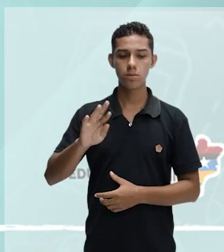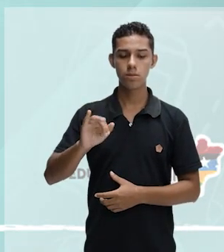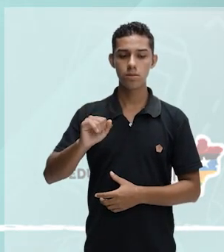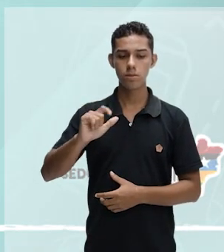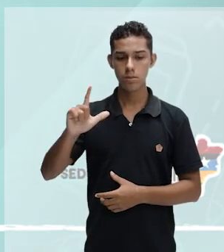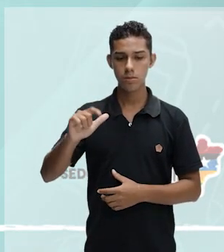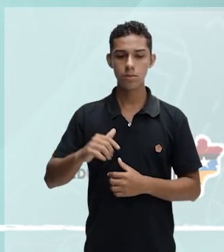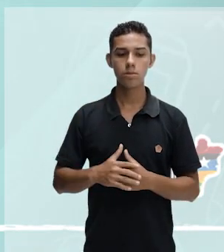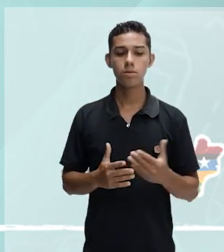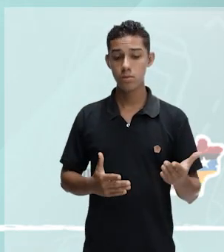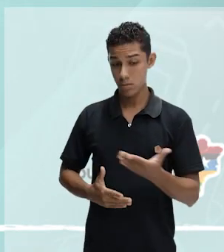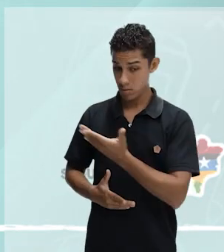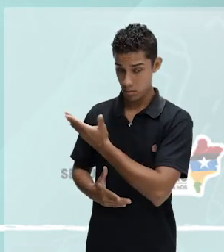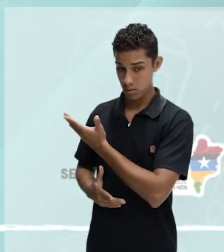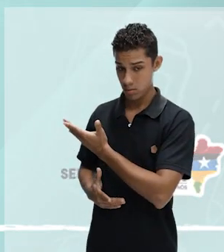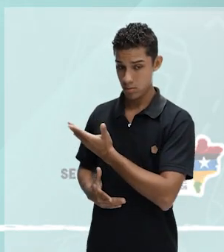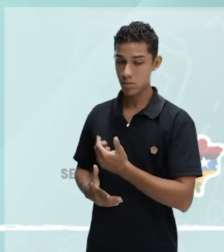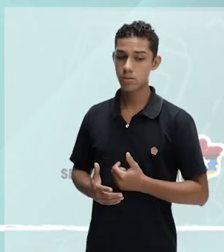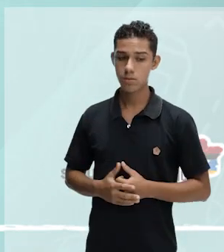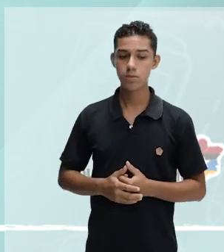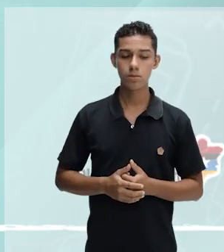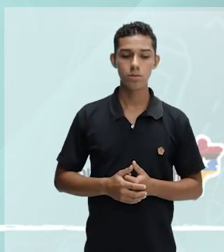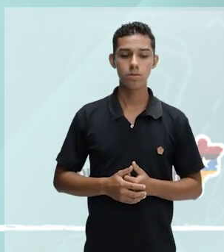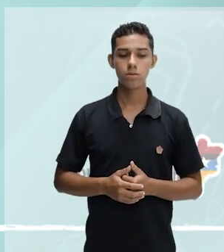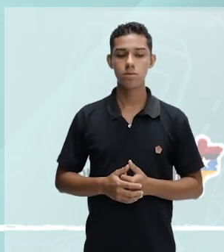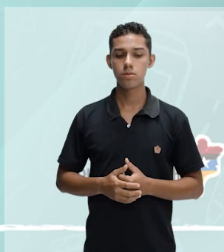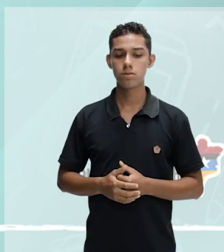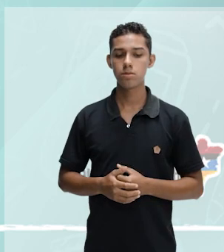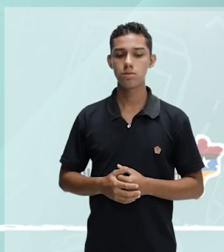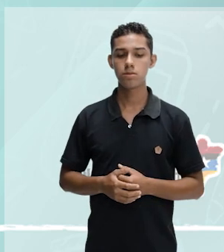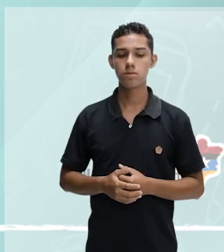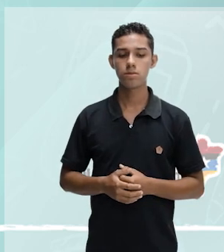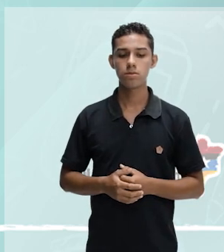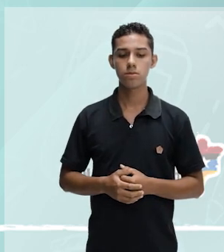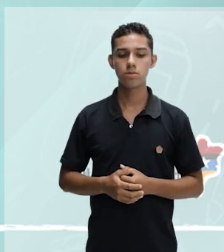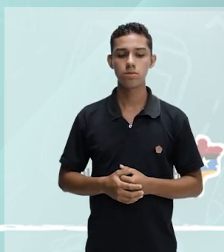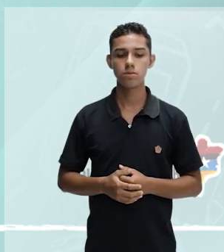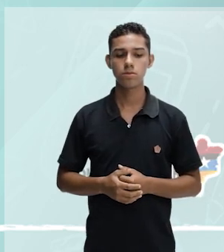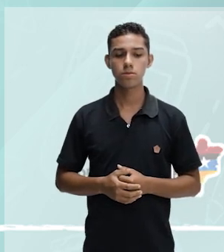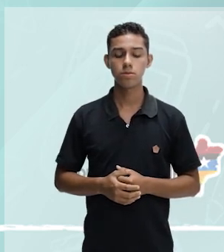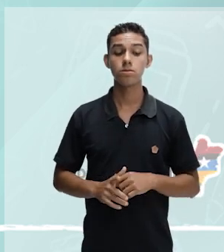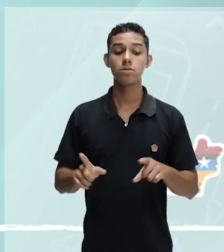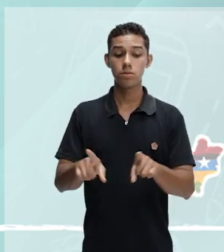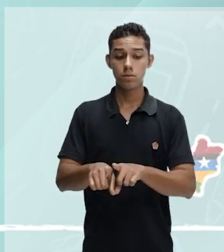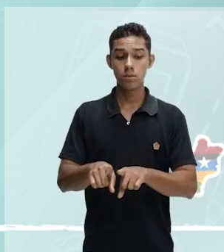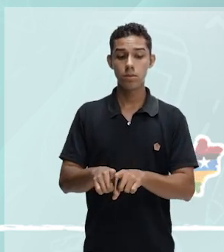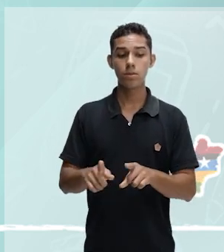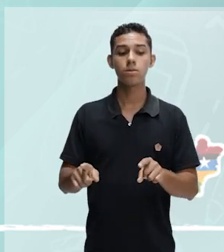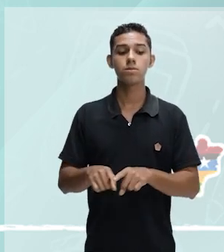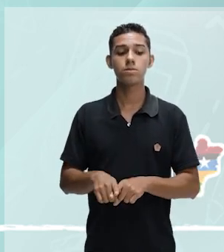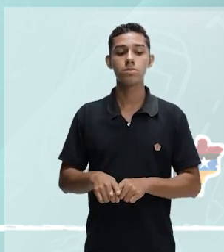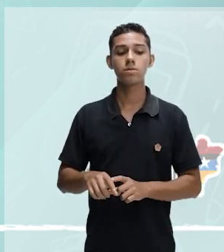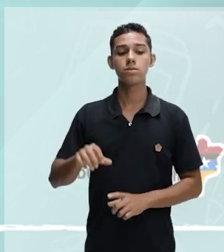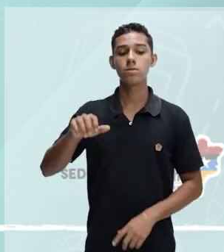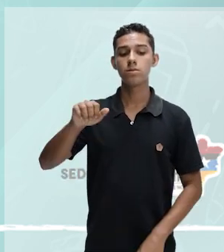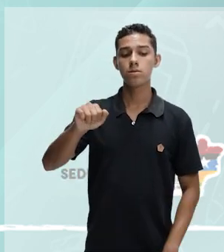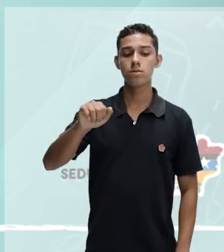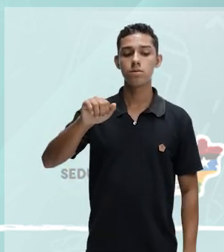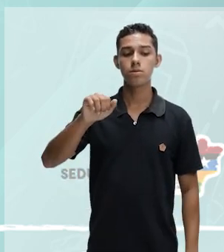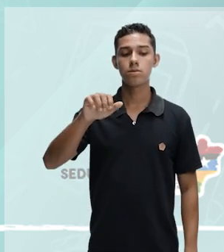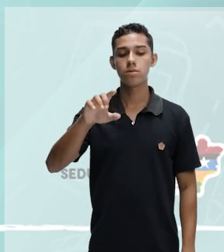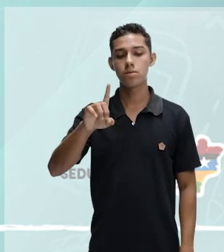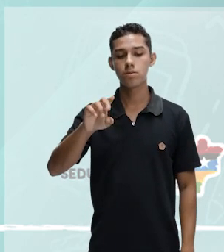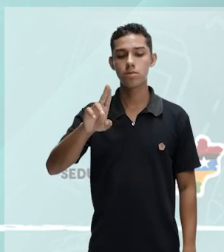Está aqui, ó, eixo lateral, o plano sagital. Nós temos ainda o movimento de adução e abdução.